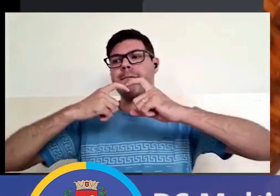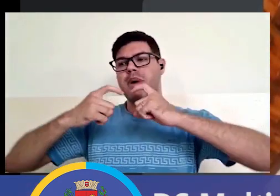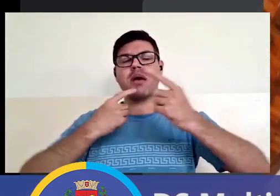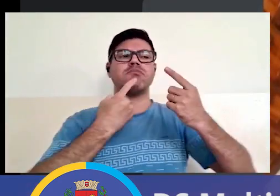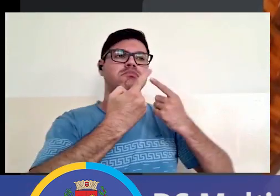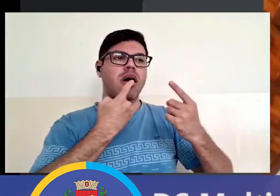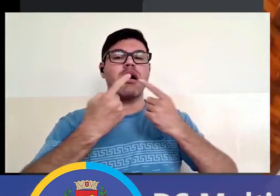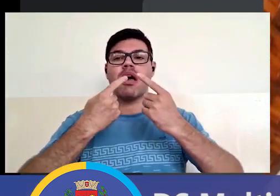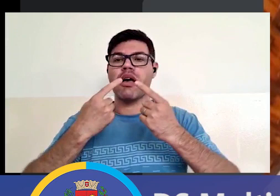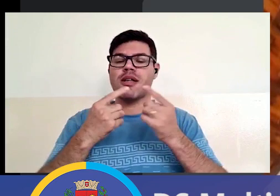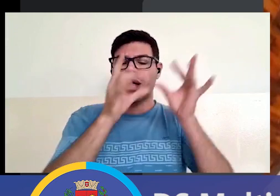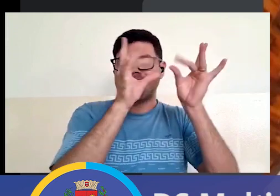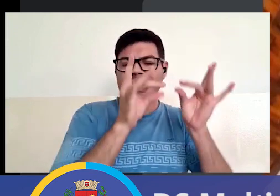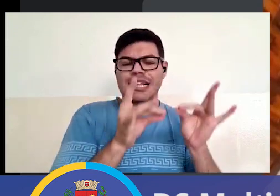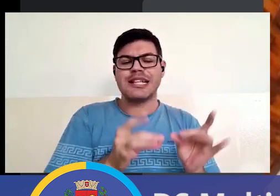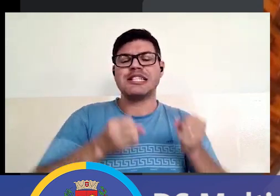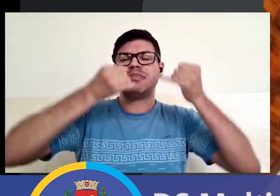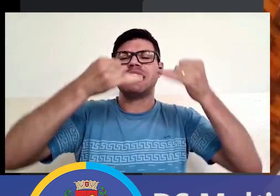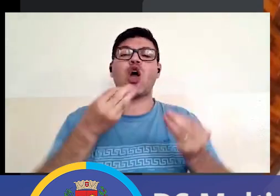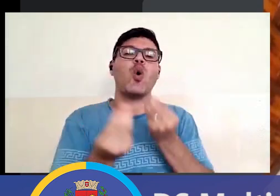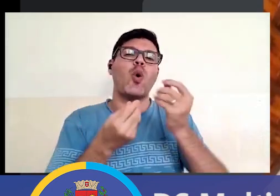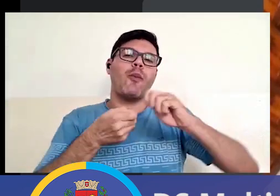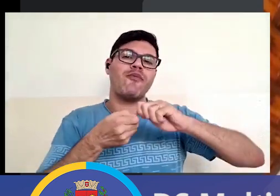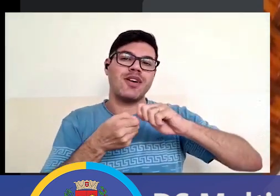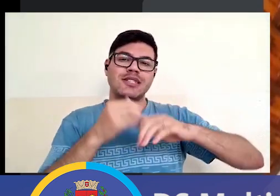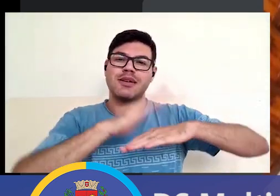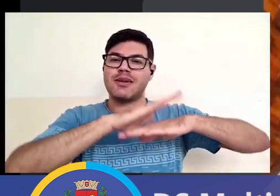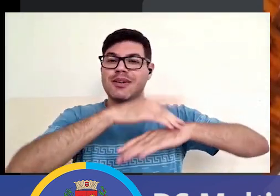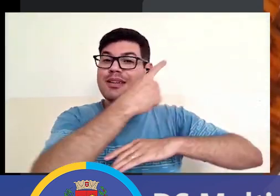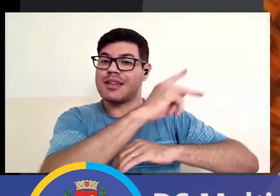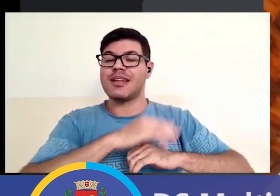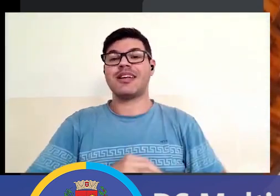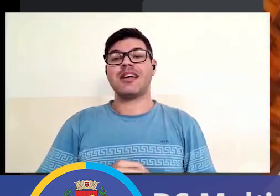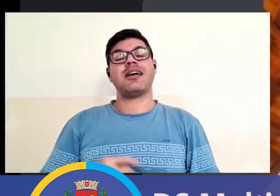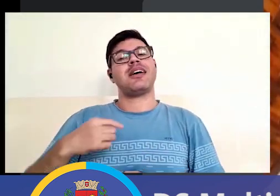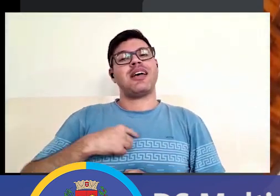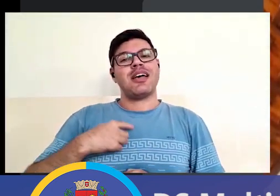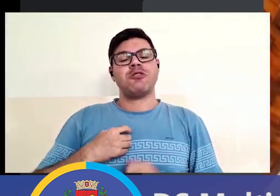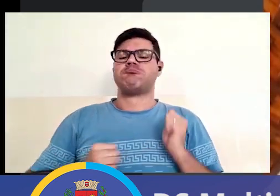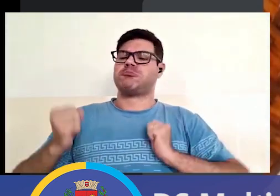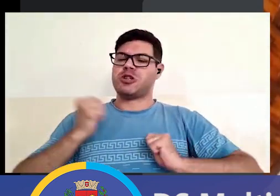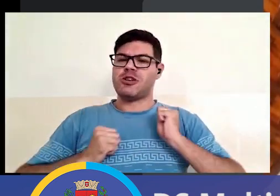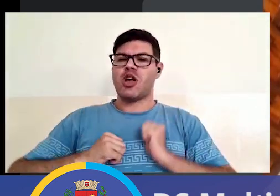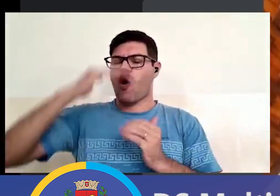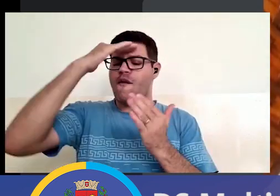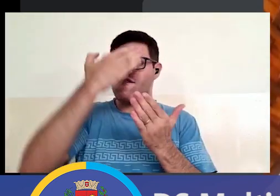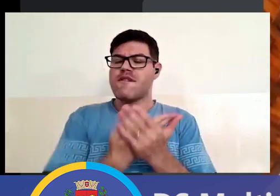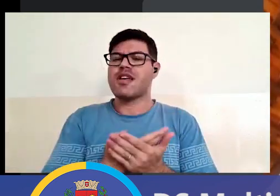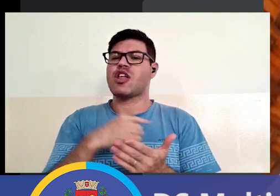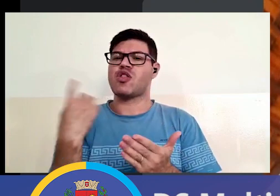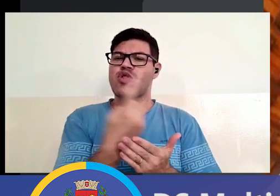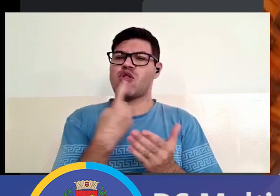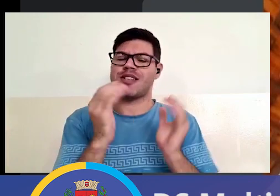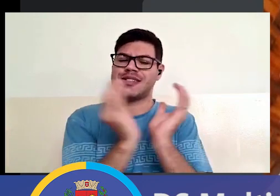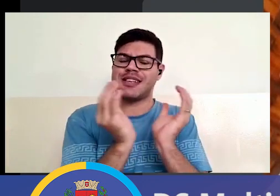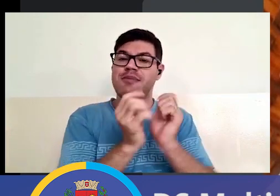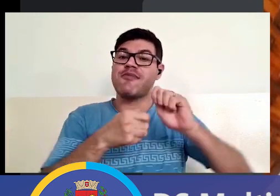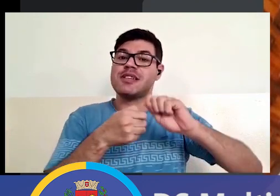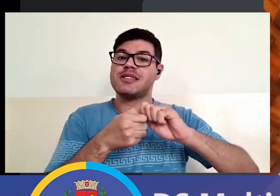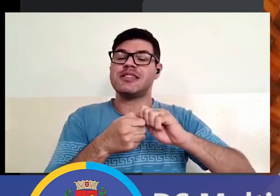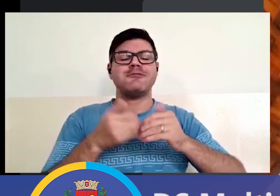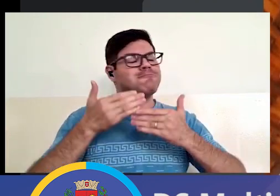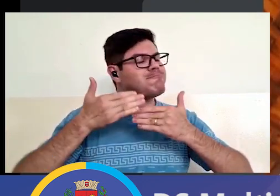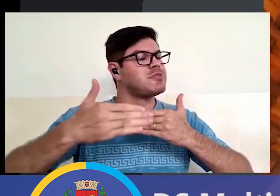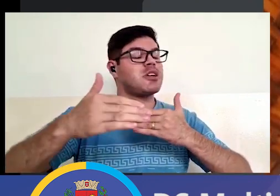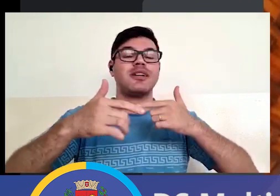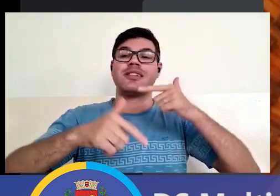fino daquilo que eles pretendem fazer. Minha palavra, então, para vocês, ararenses, é de otimismo. Estou muito confiante em tudo aquilo que nós estamos fazendo e eu vou seguir